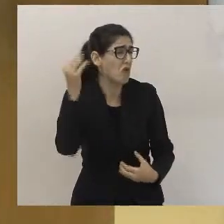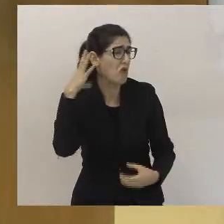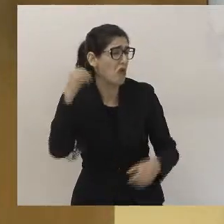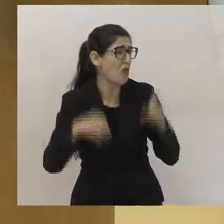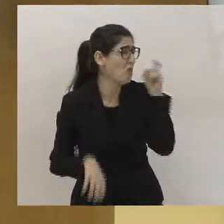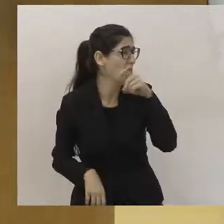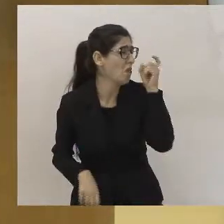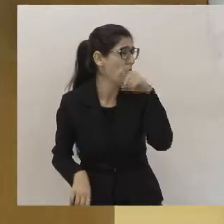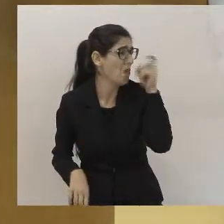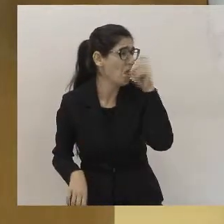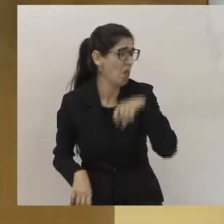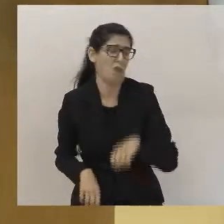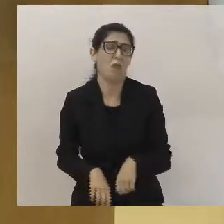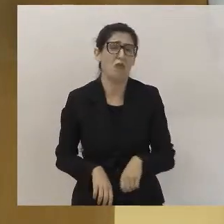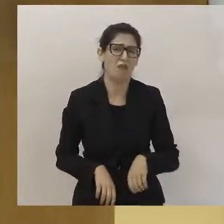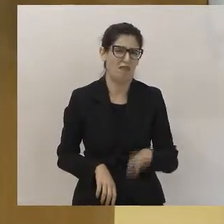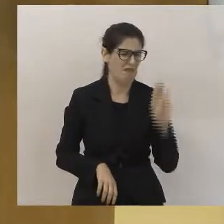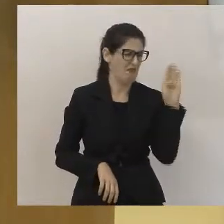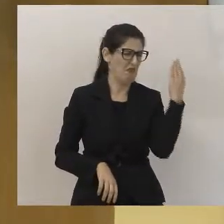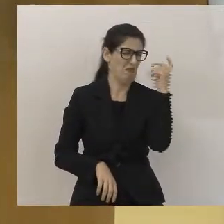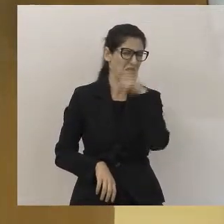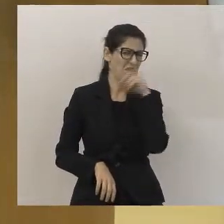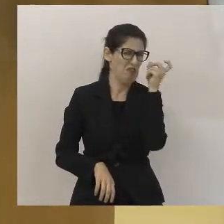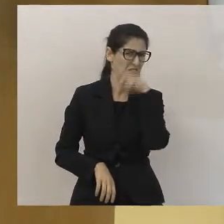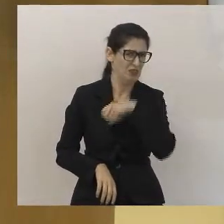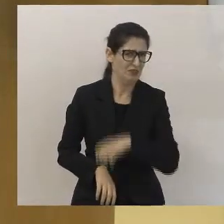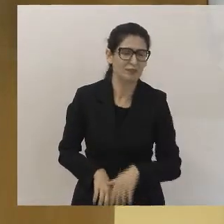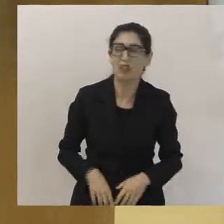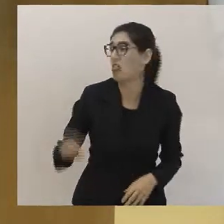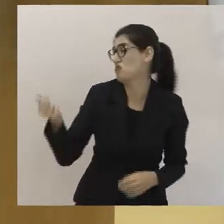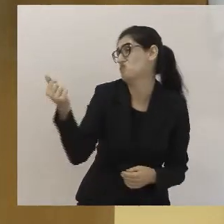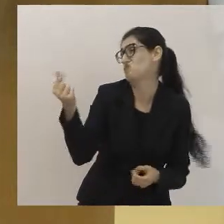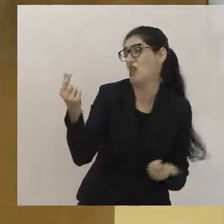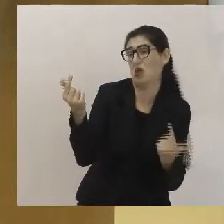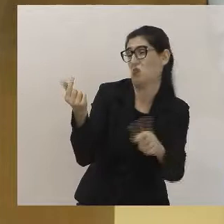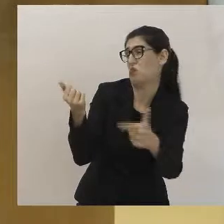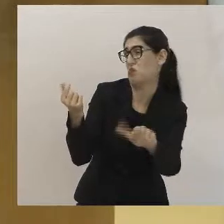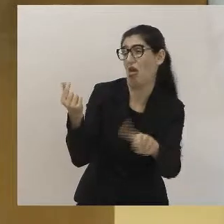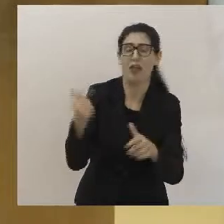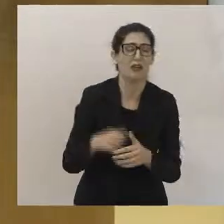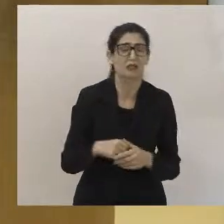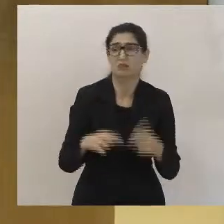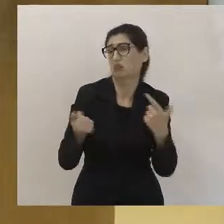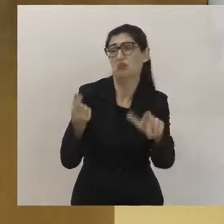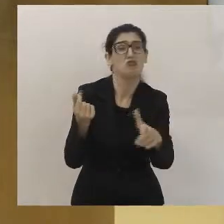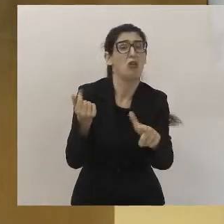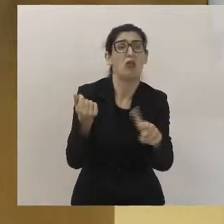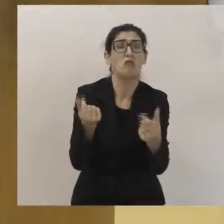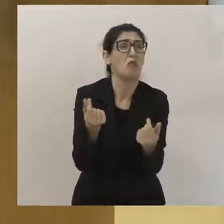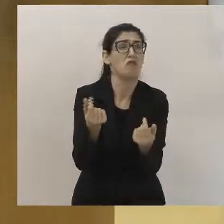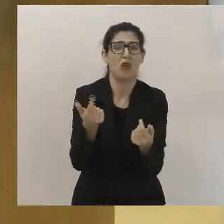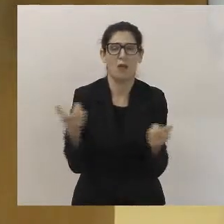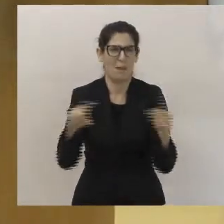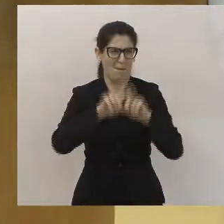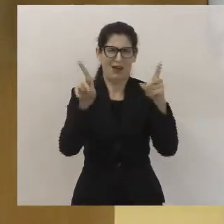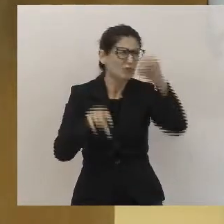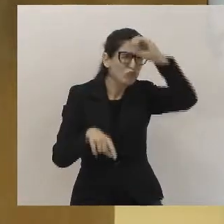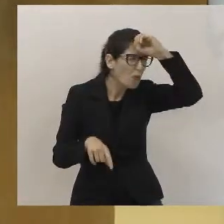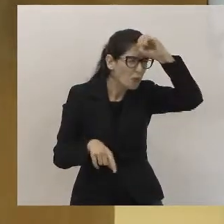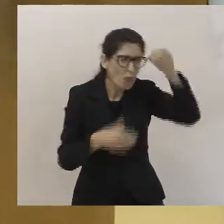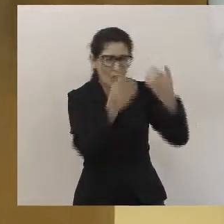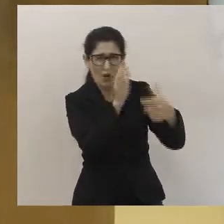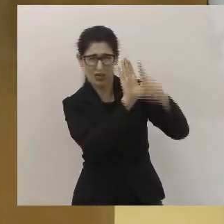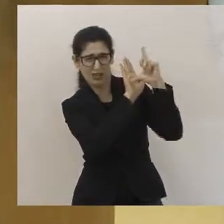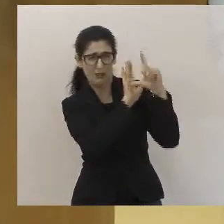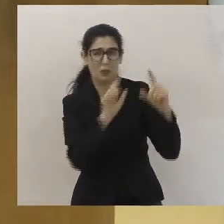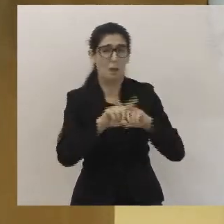enganado mas não tem dinheiro pra não sabia então antes que não tinha dinheiro agora fala que não tem dinheiro como arrecadação